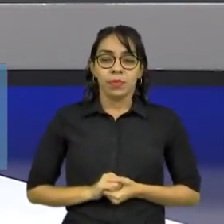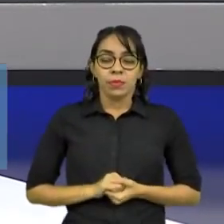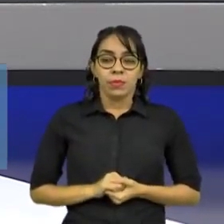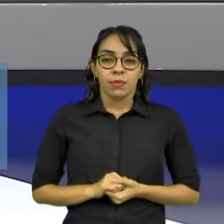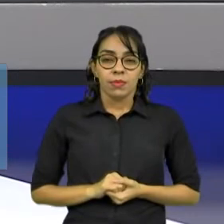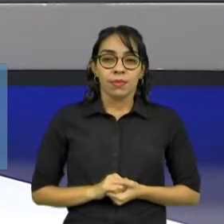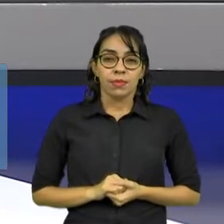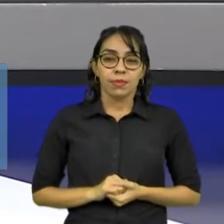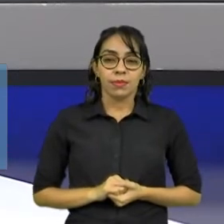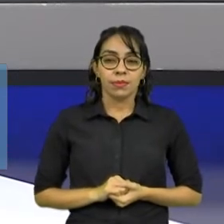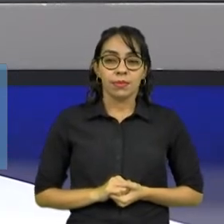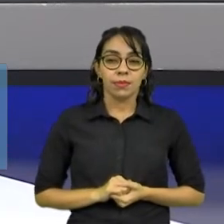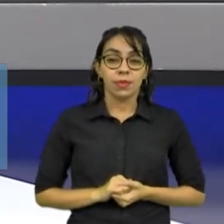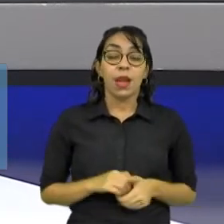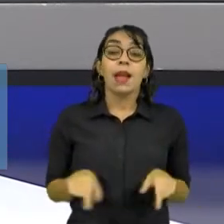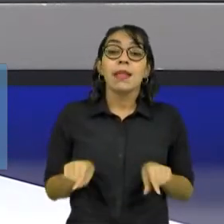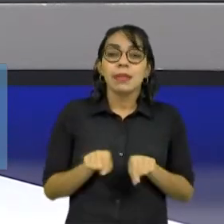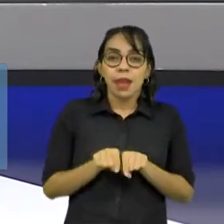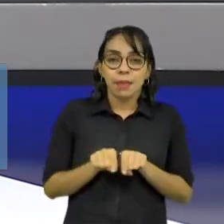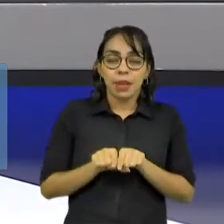idt.org.br. Tem também o Instagram,